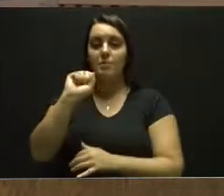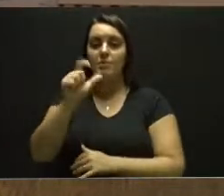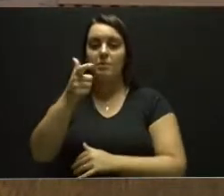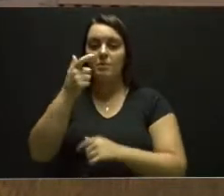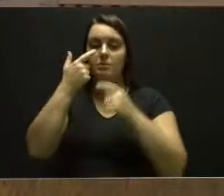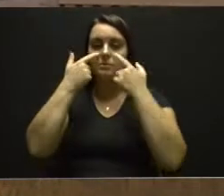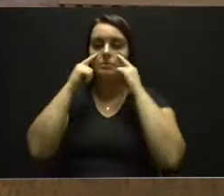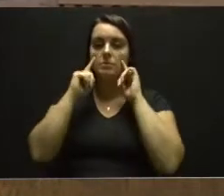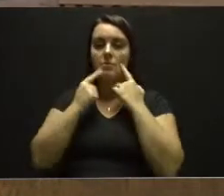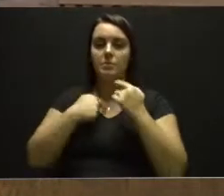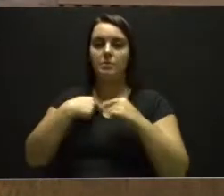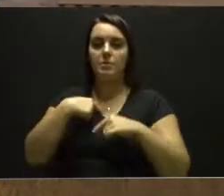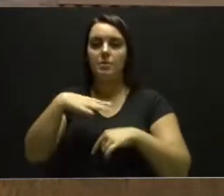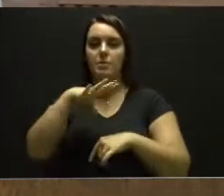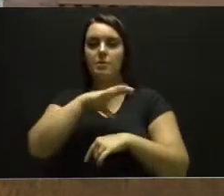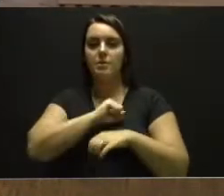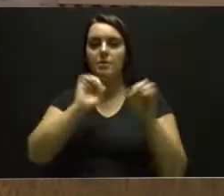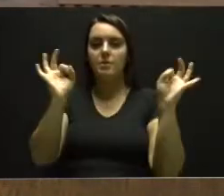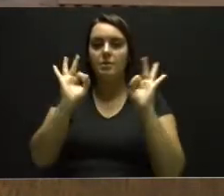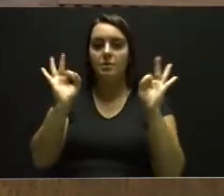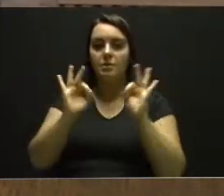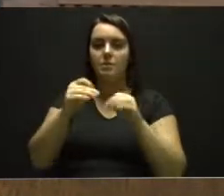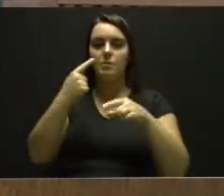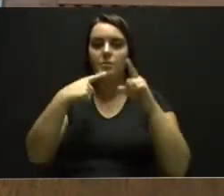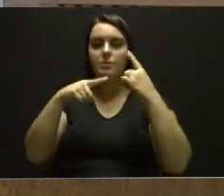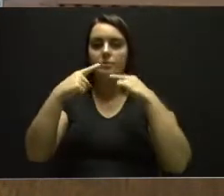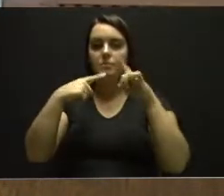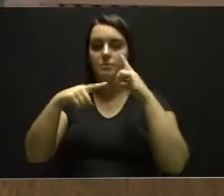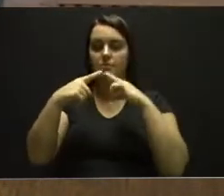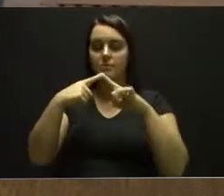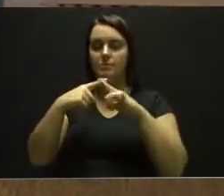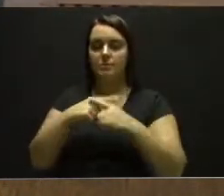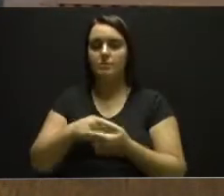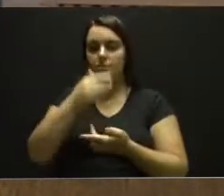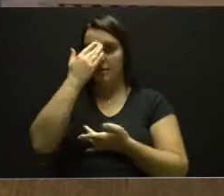amo fiquei encantada música ao vivo